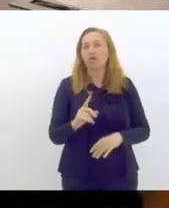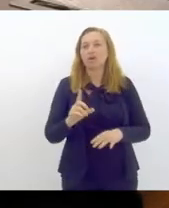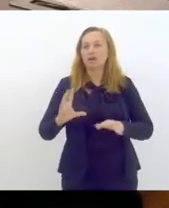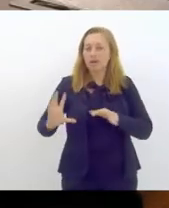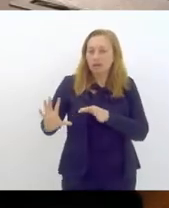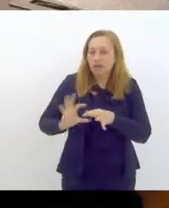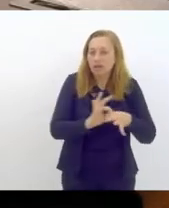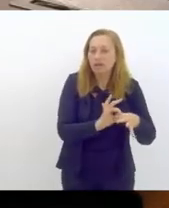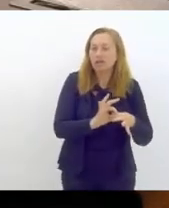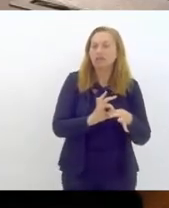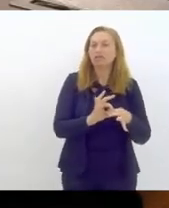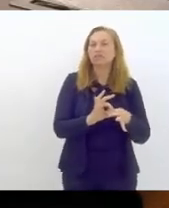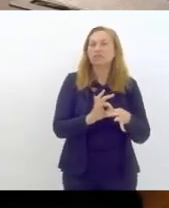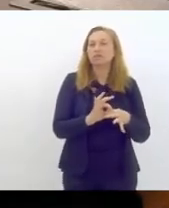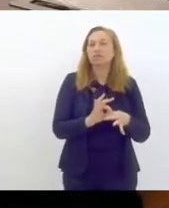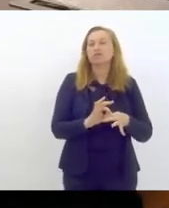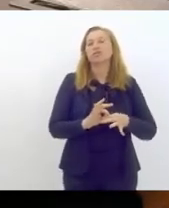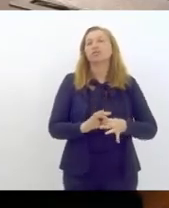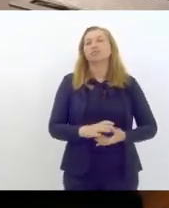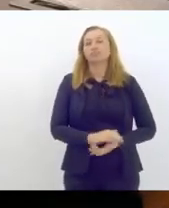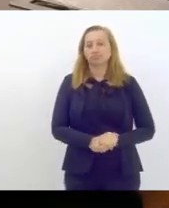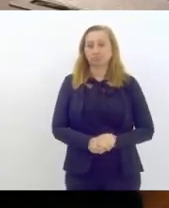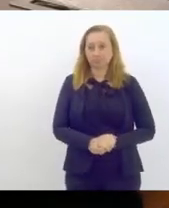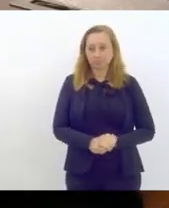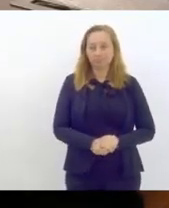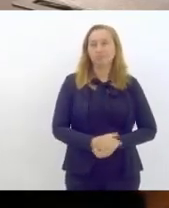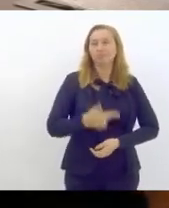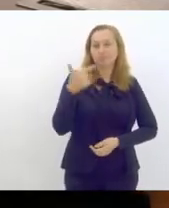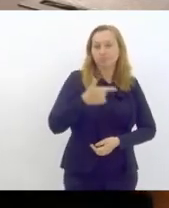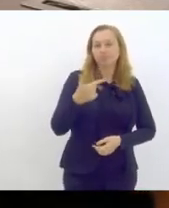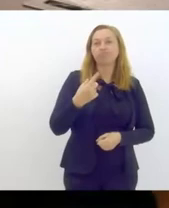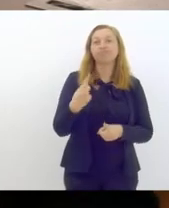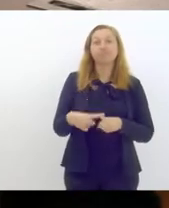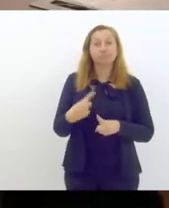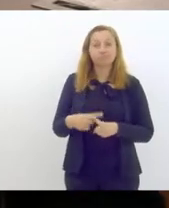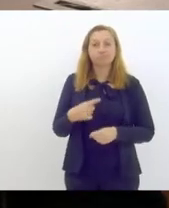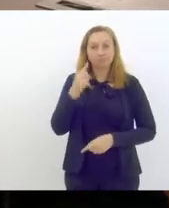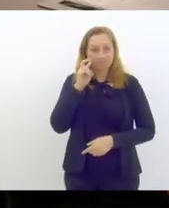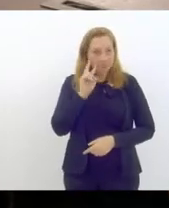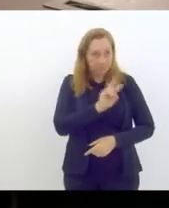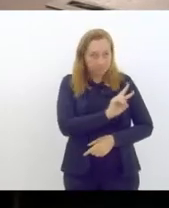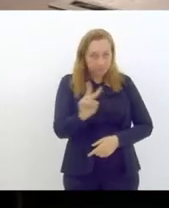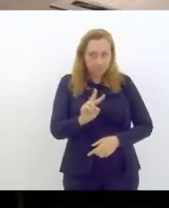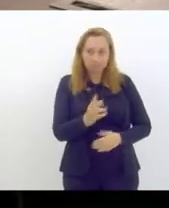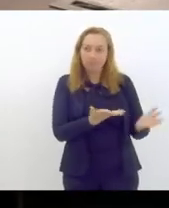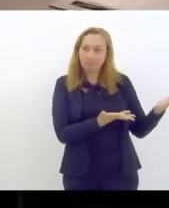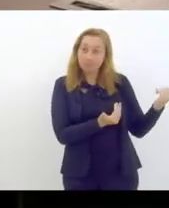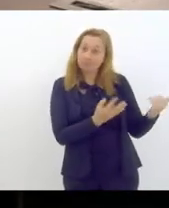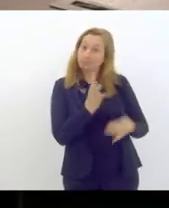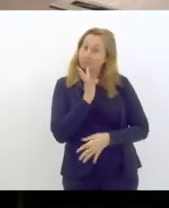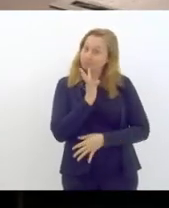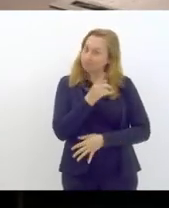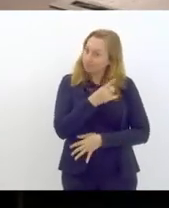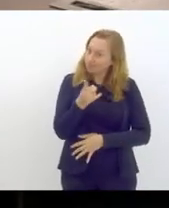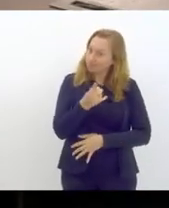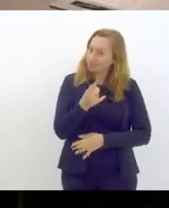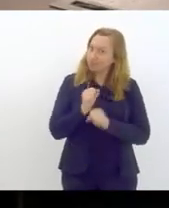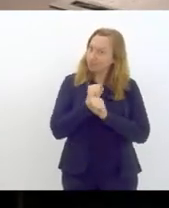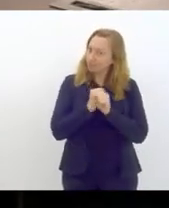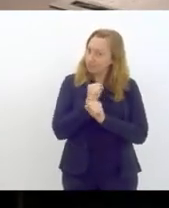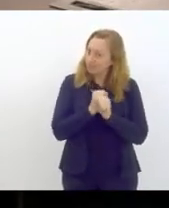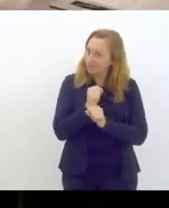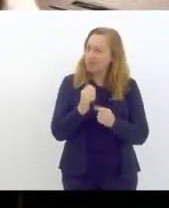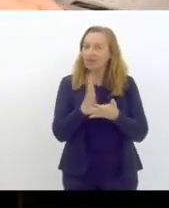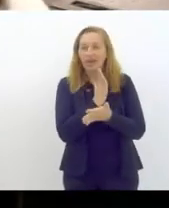ele é marcado quando adota essa postura. Segundo, porque vejo que são jovens que eu conheço há muito tempo,